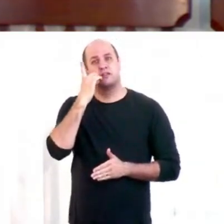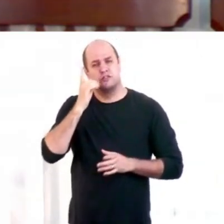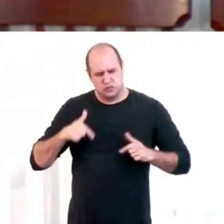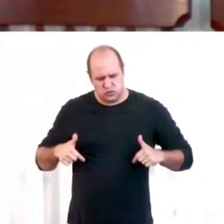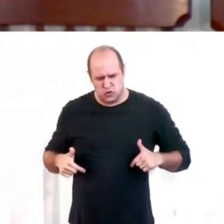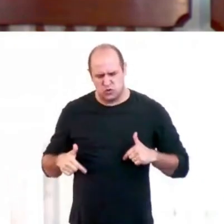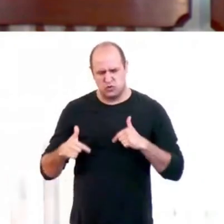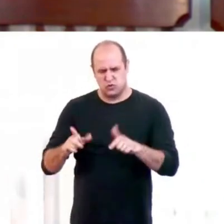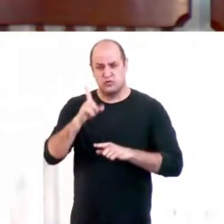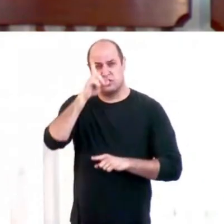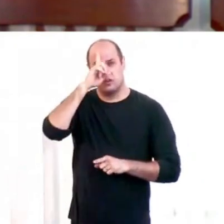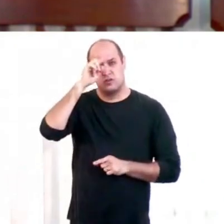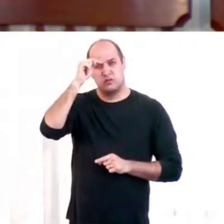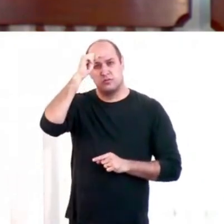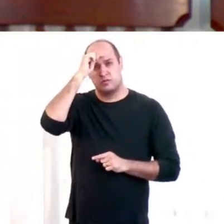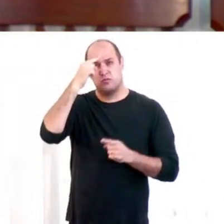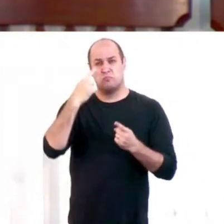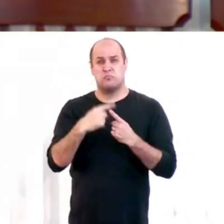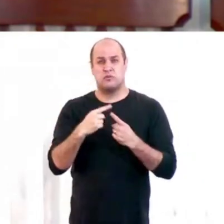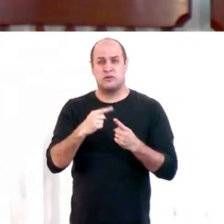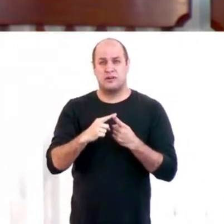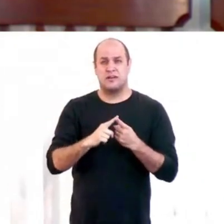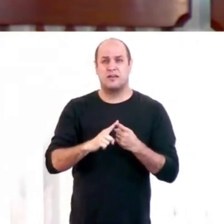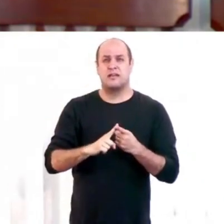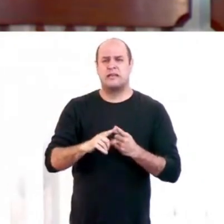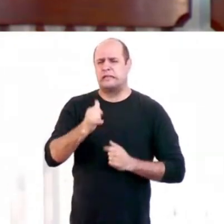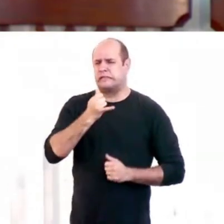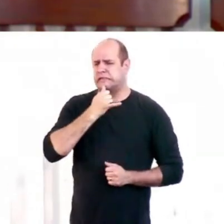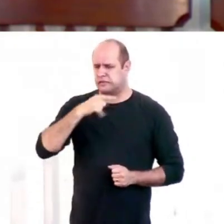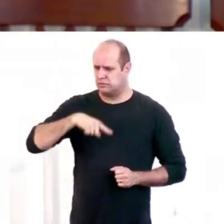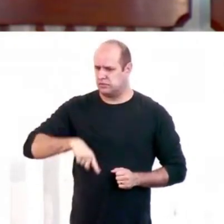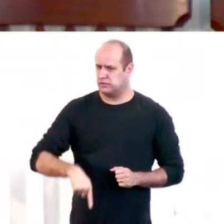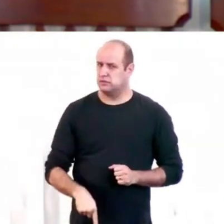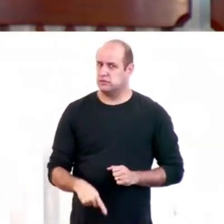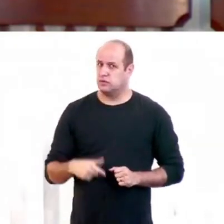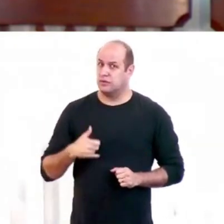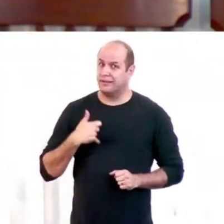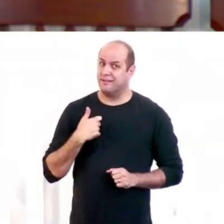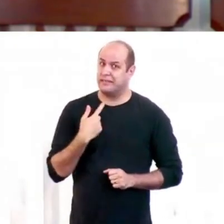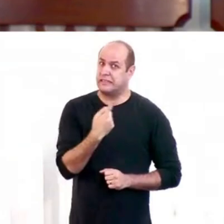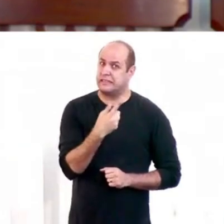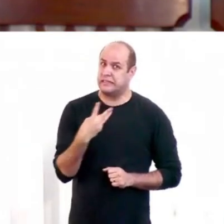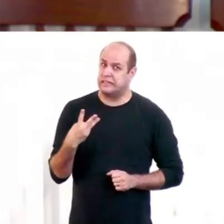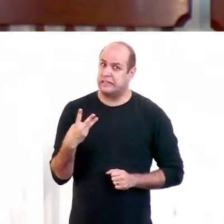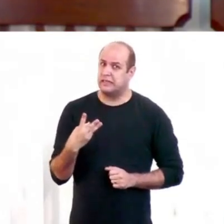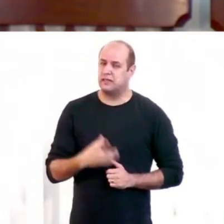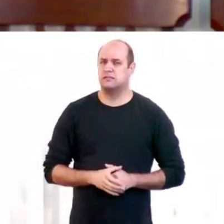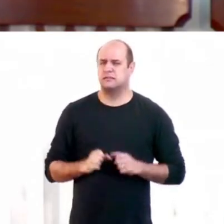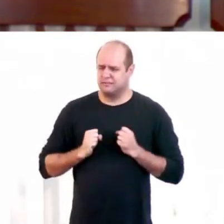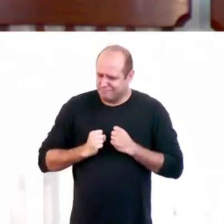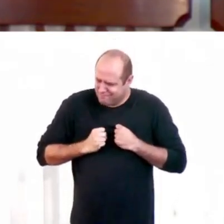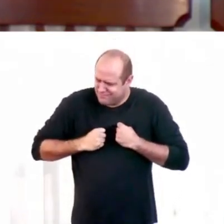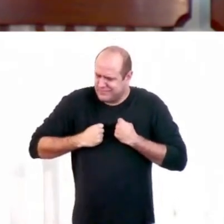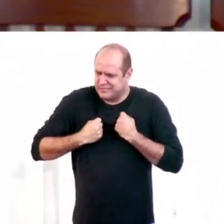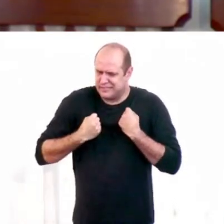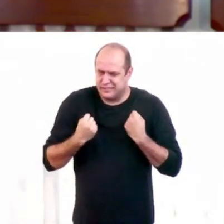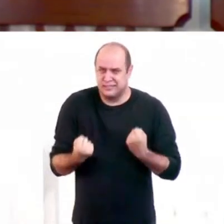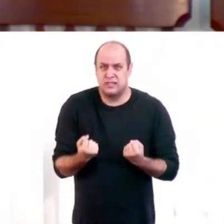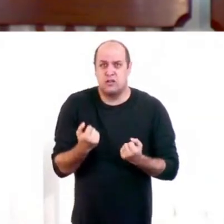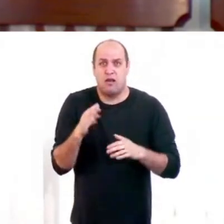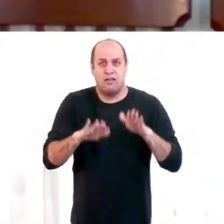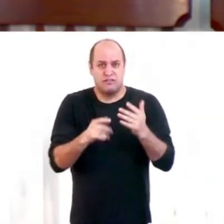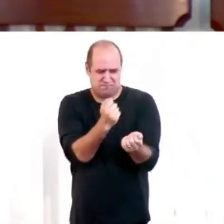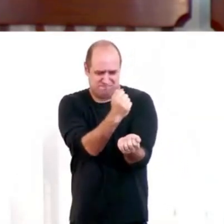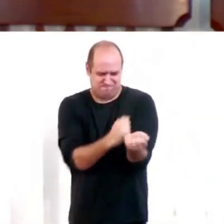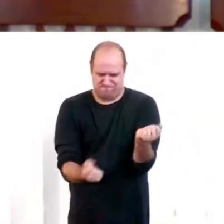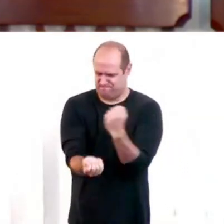pela vida por causa da depressão, 13 anos de idade, e tentando tirar a vida muitas vezes, por isso